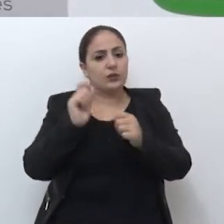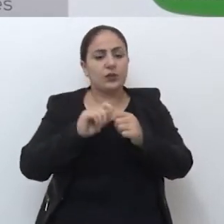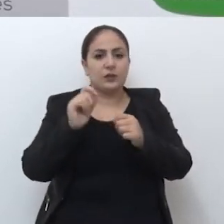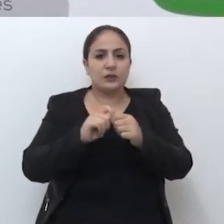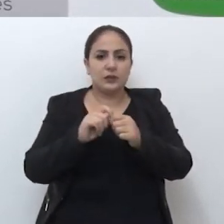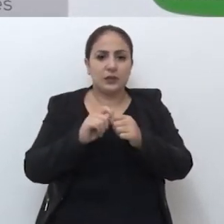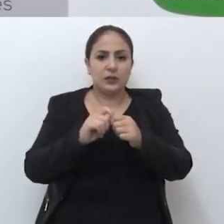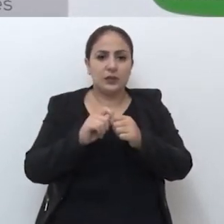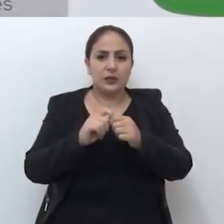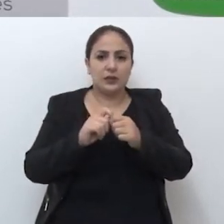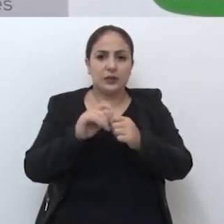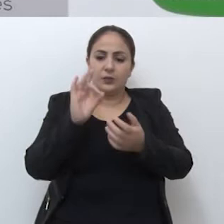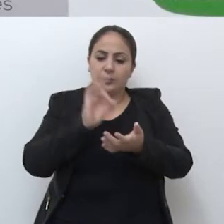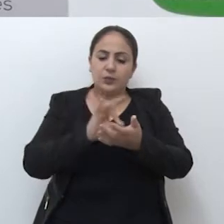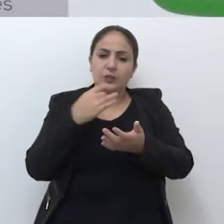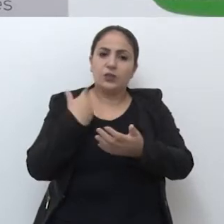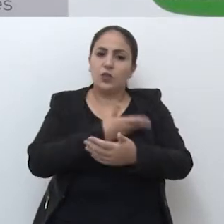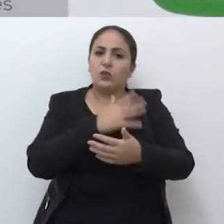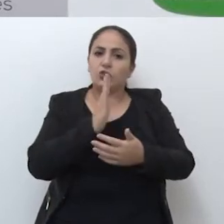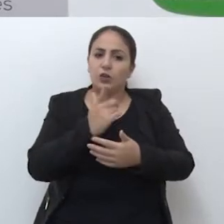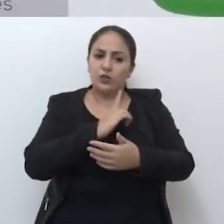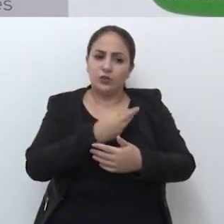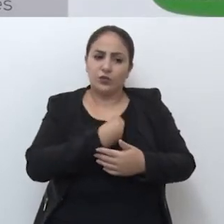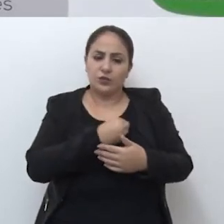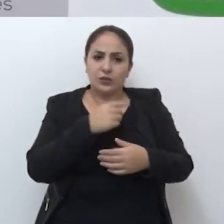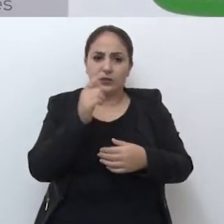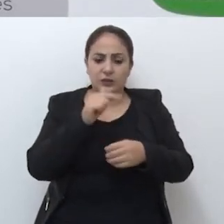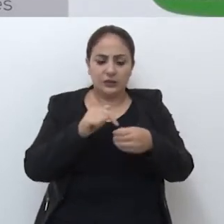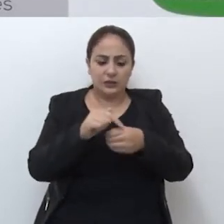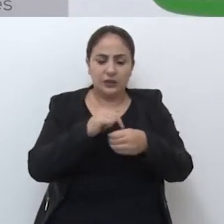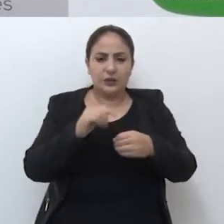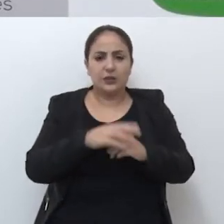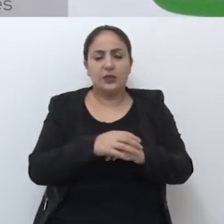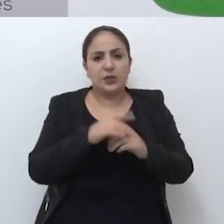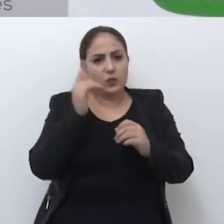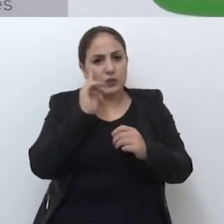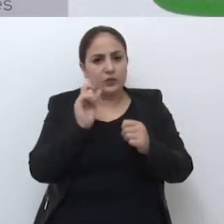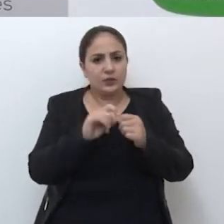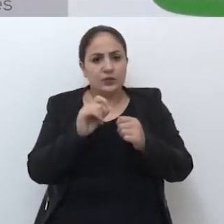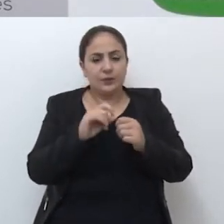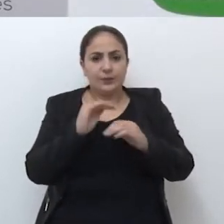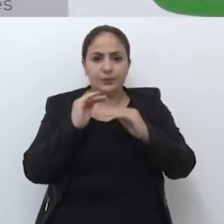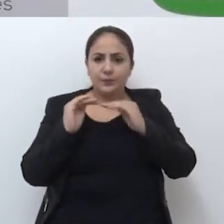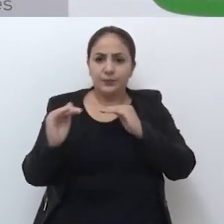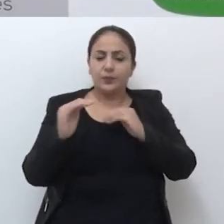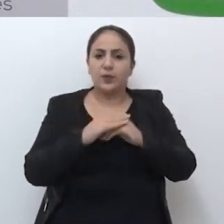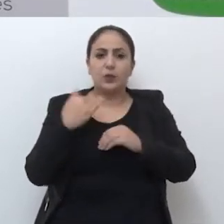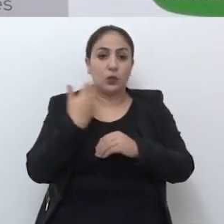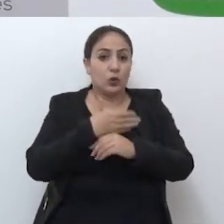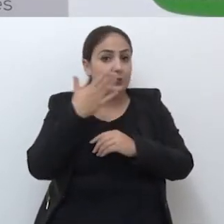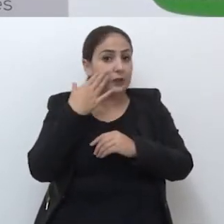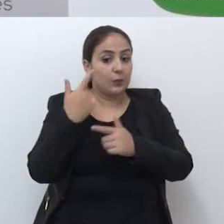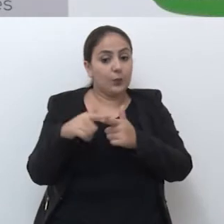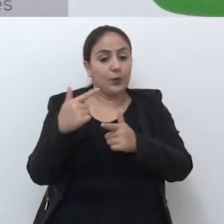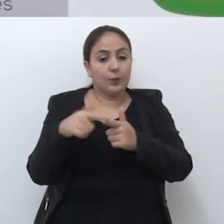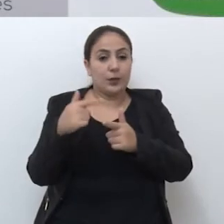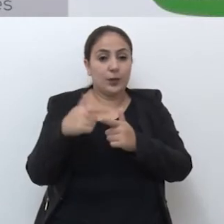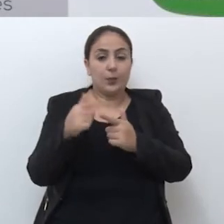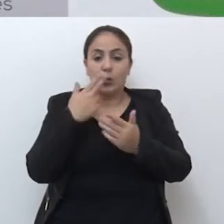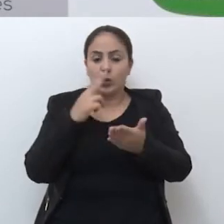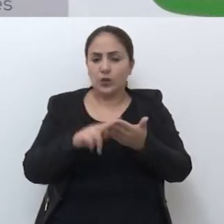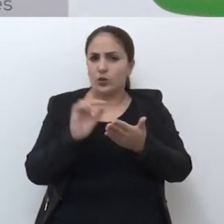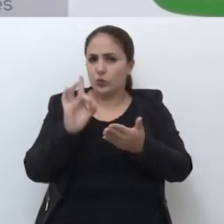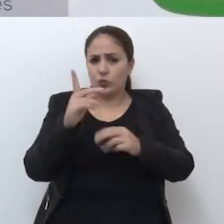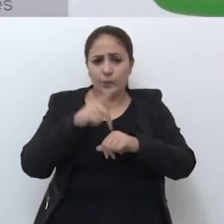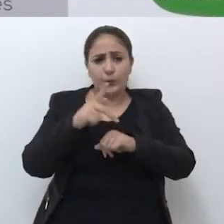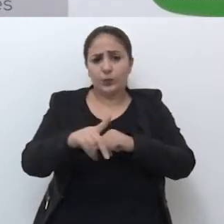possa fazer retomar o efetivo que já tivemos aqui na nossa cidade para que os serviços sejam prestados plenamente. A gente sabe que o problema dos Correios não é só em Passo